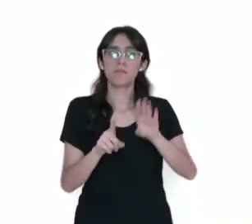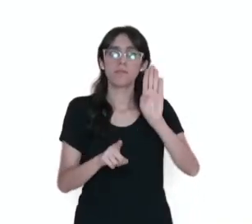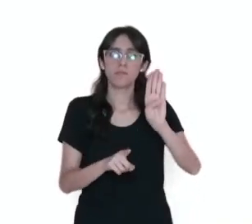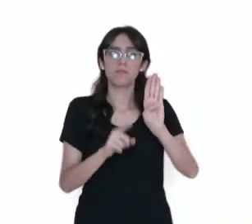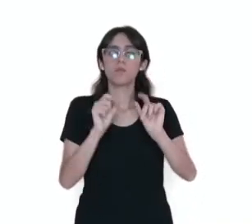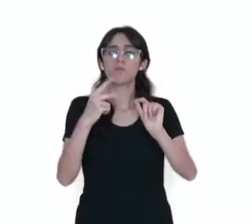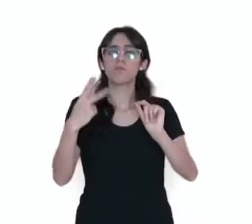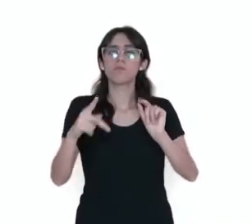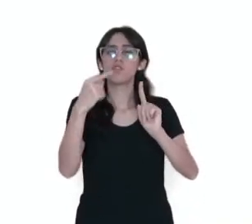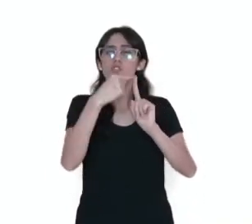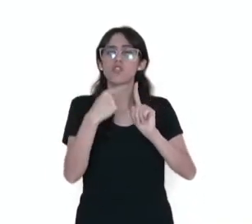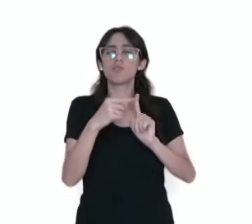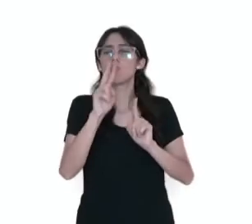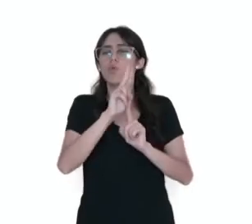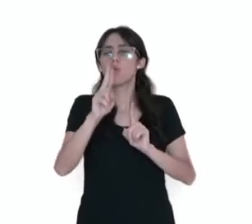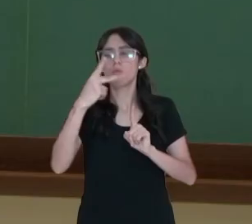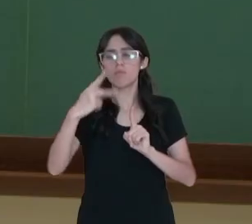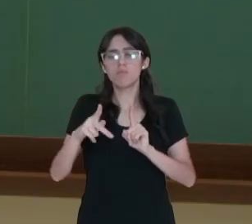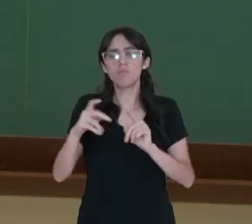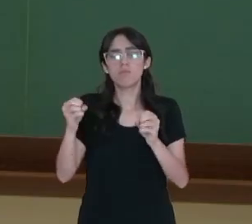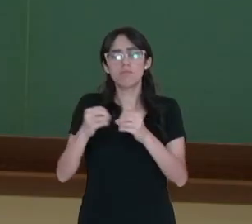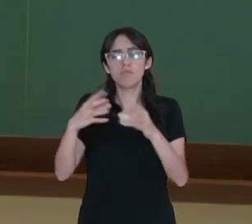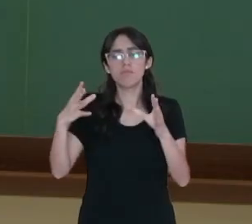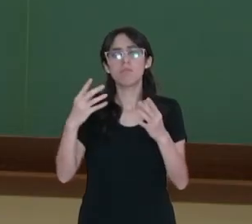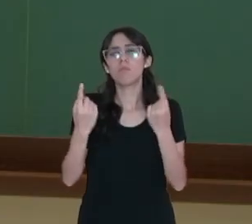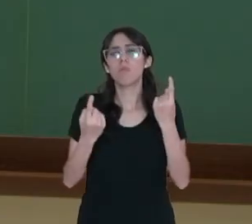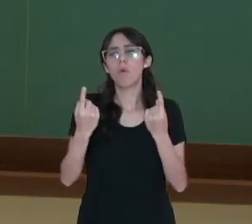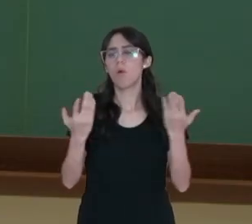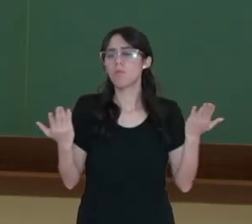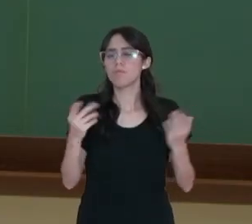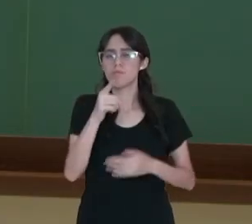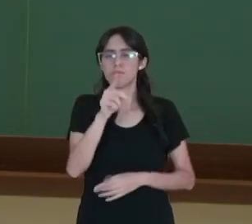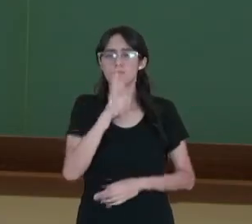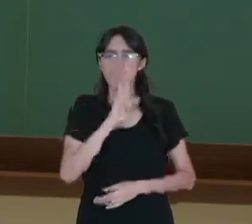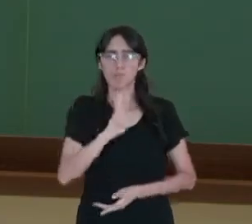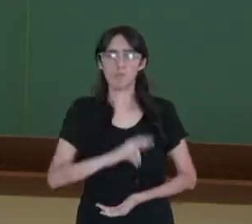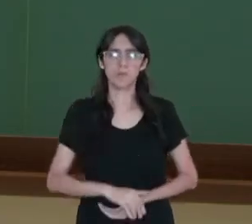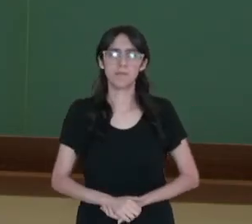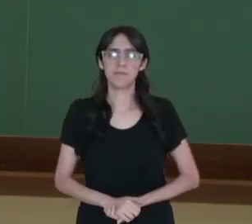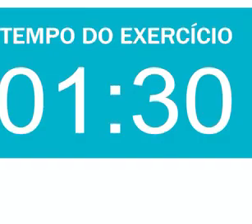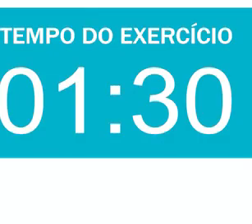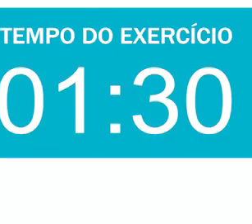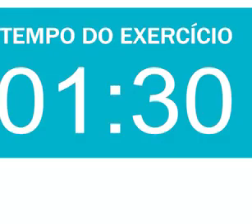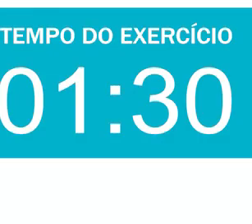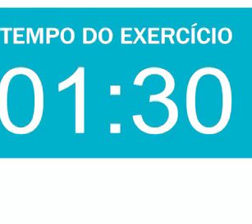a classificação da reação descrita no item A? Agora é com vocês.